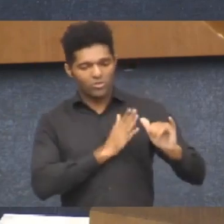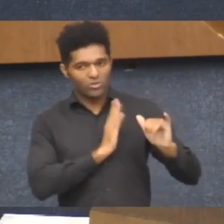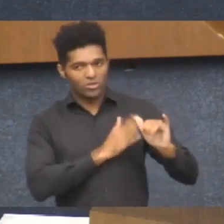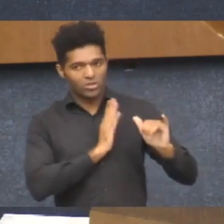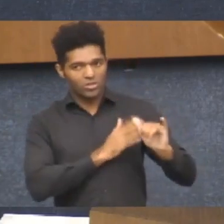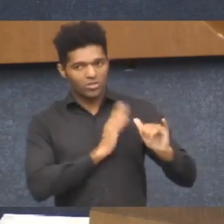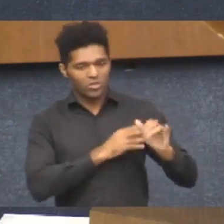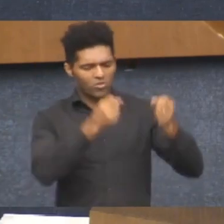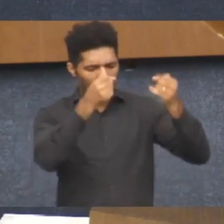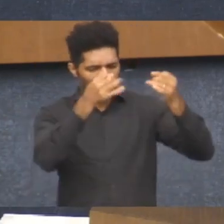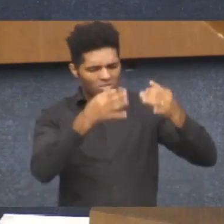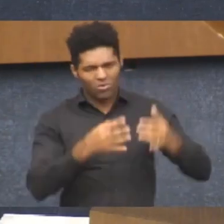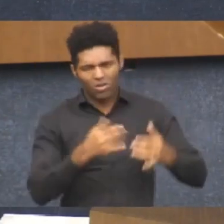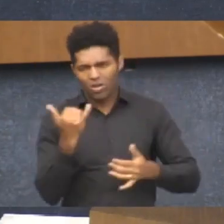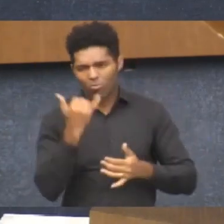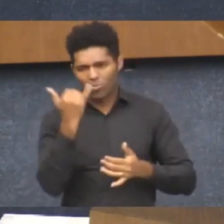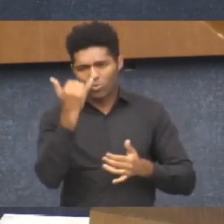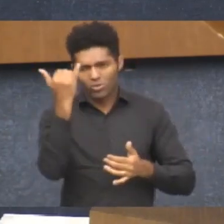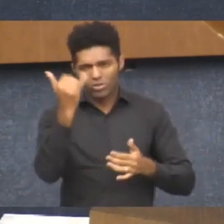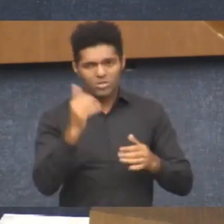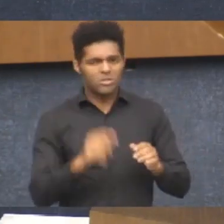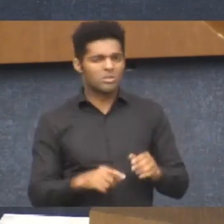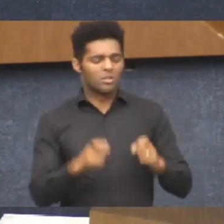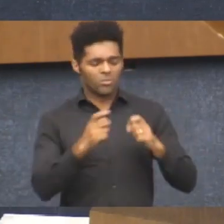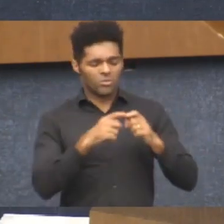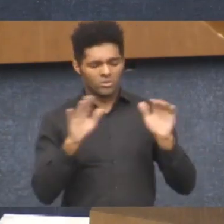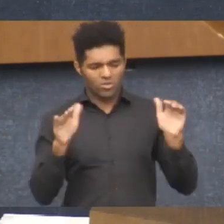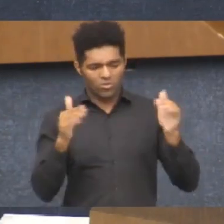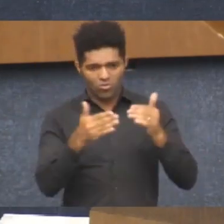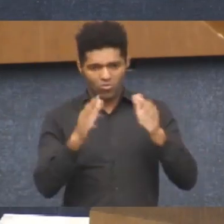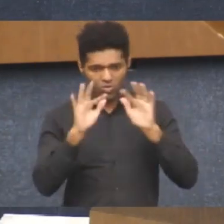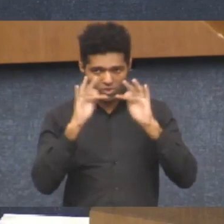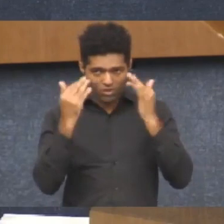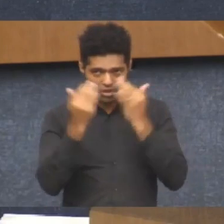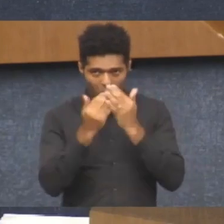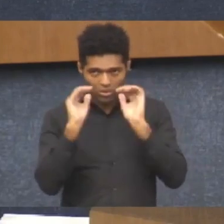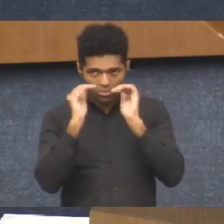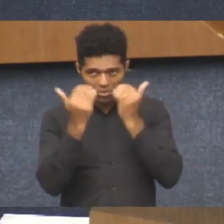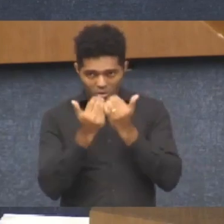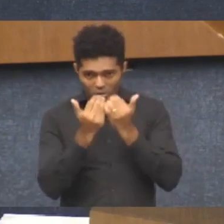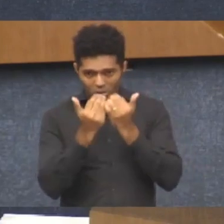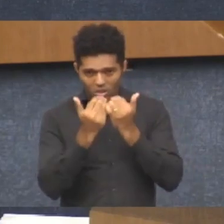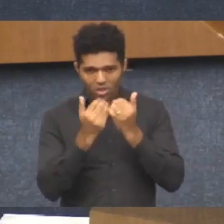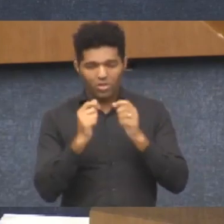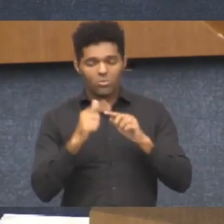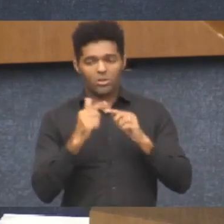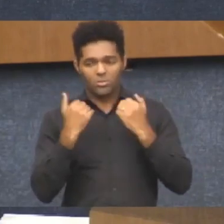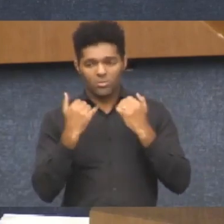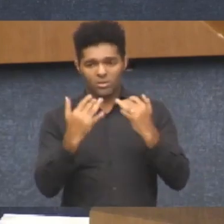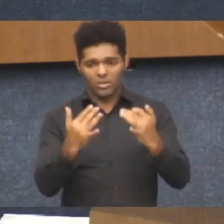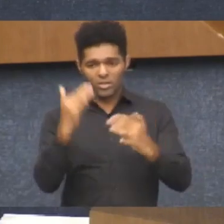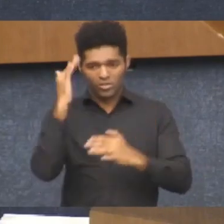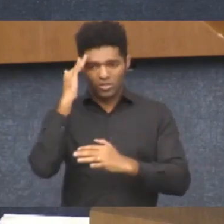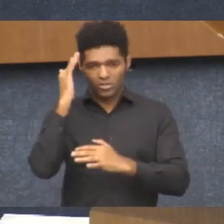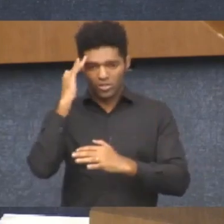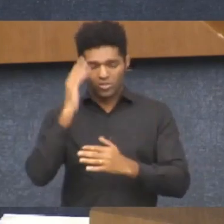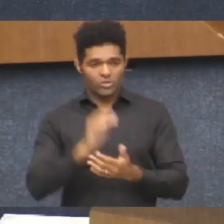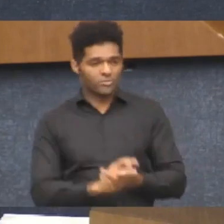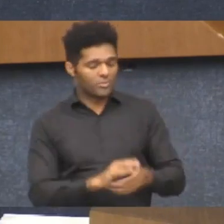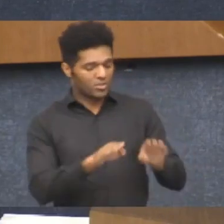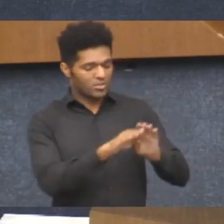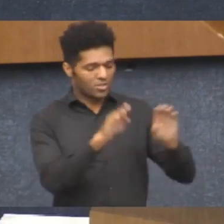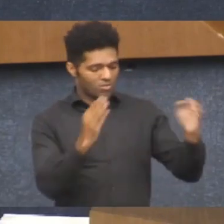tentar explicar a importância da medicina de família para essa plateia que eu estou enxergando aqui. Essa mesa é